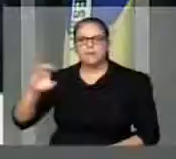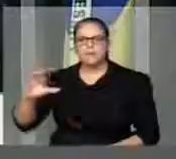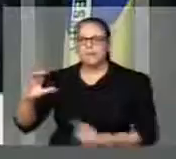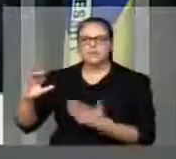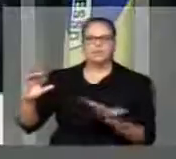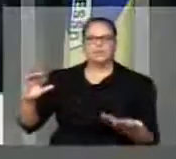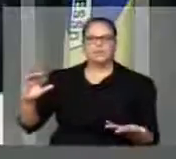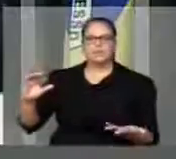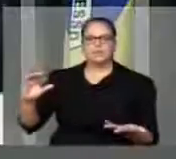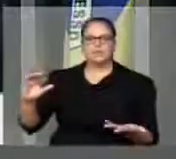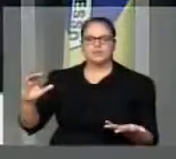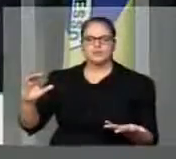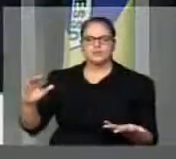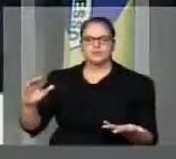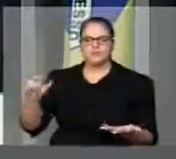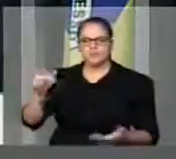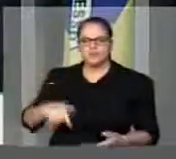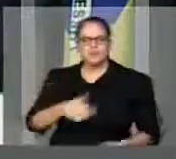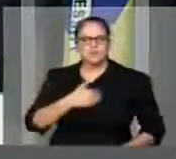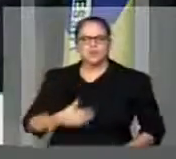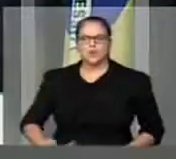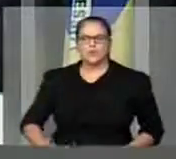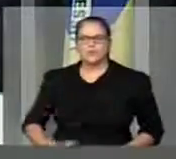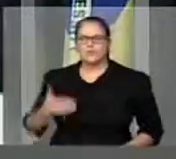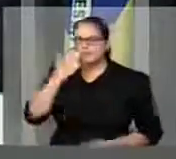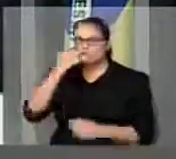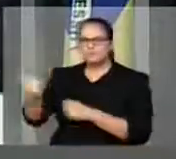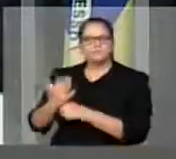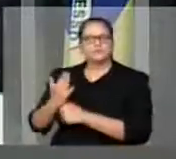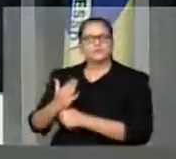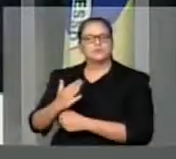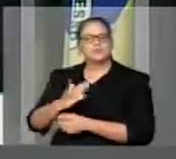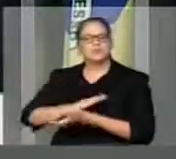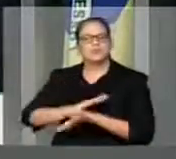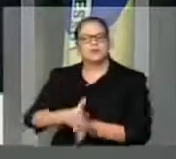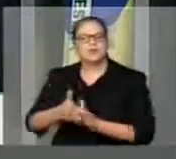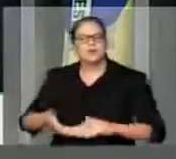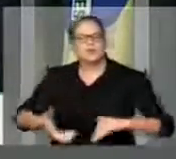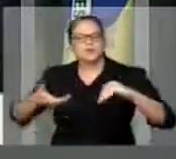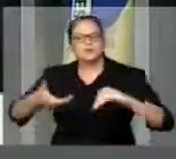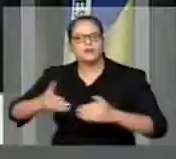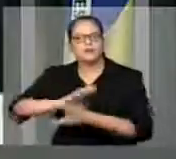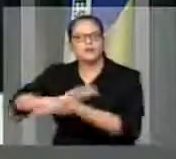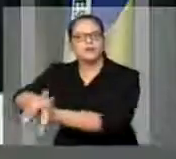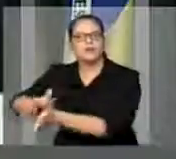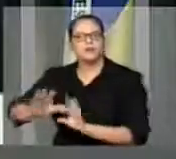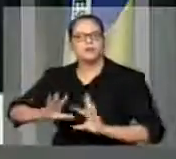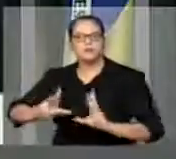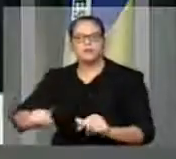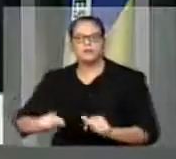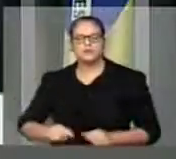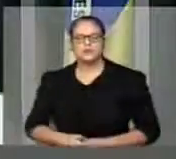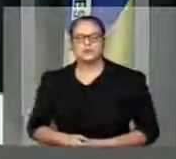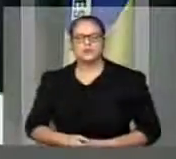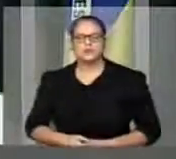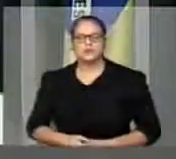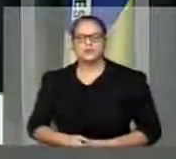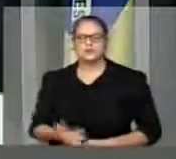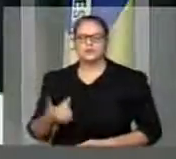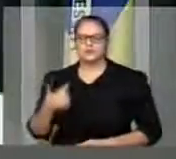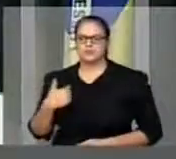Educação, nesse governo, passa por cima de tudo. Nós chegamos aqui, na legislatura passada,